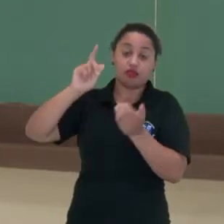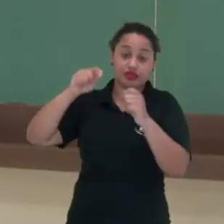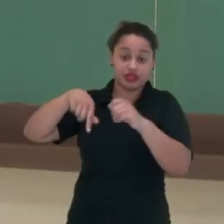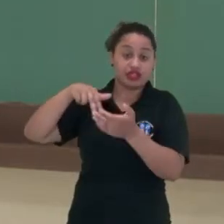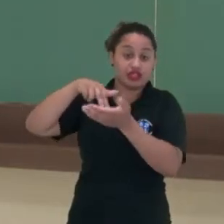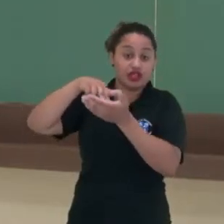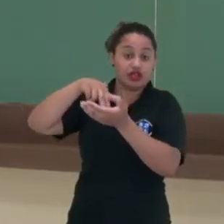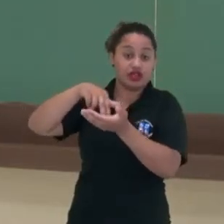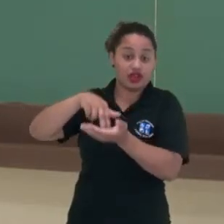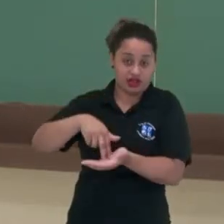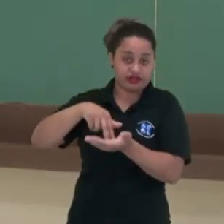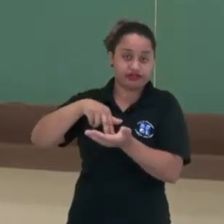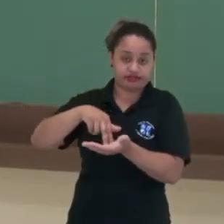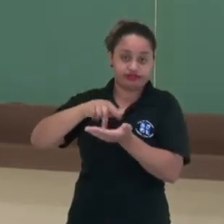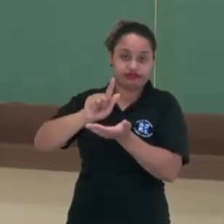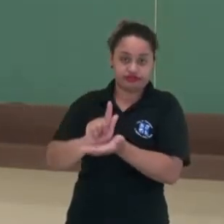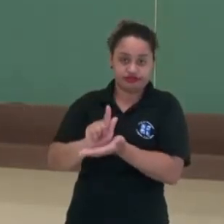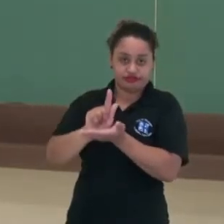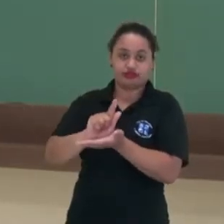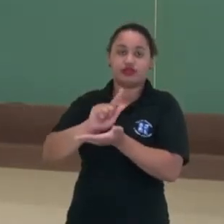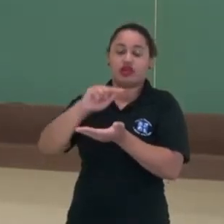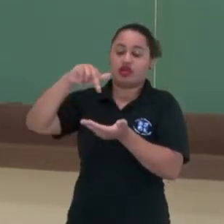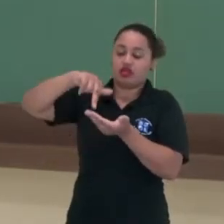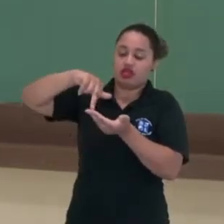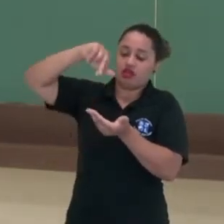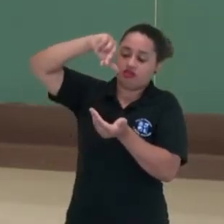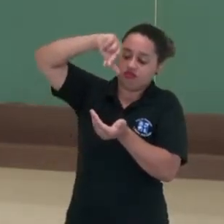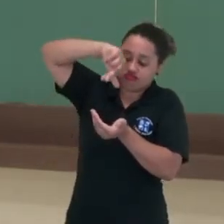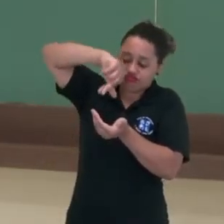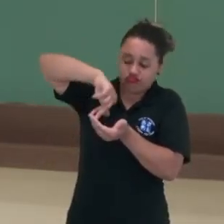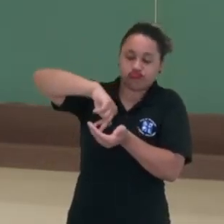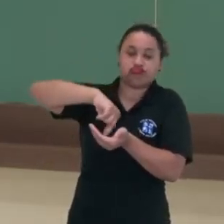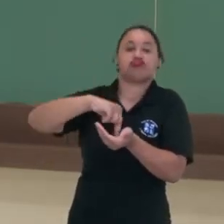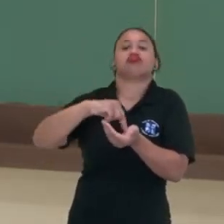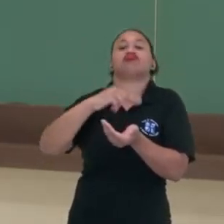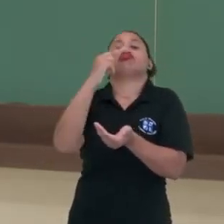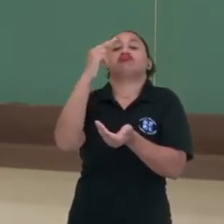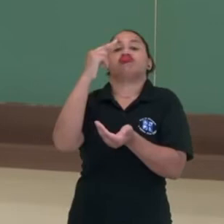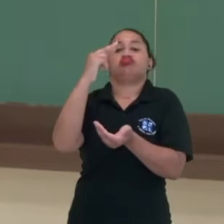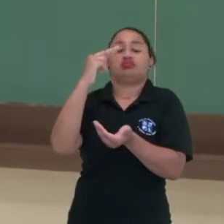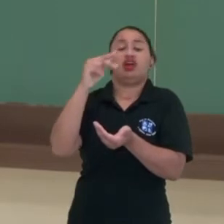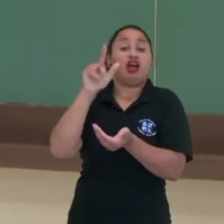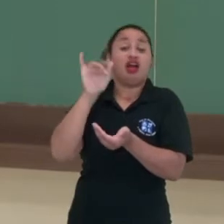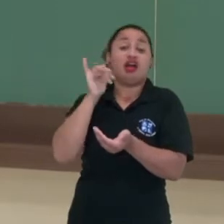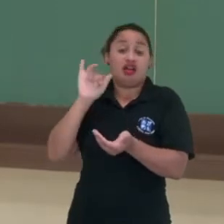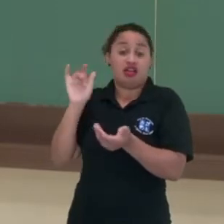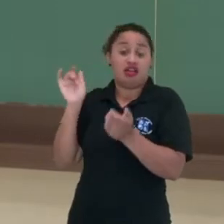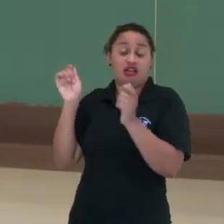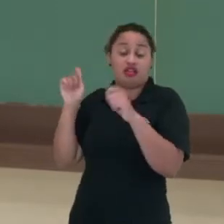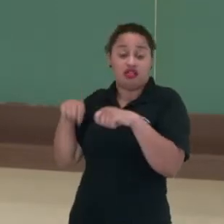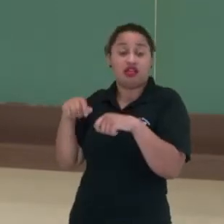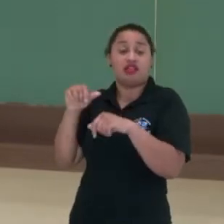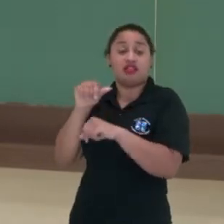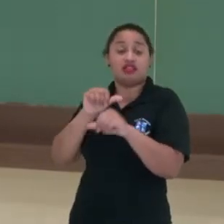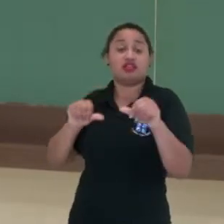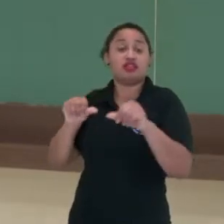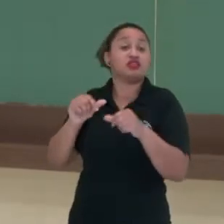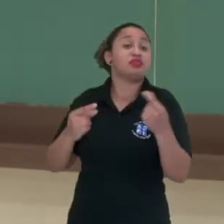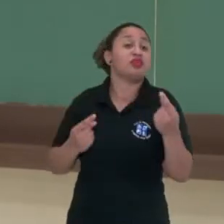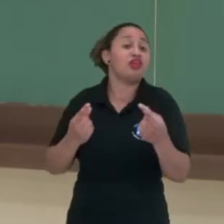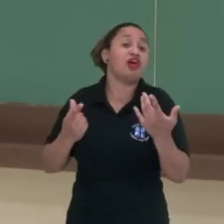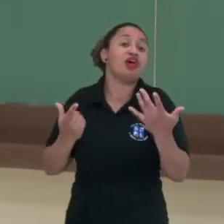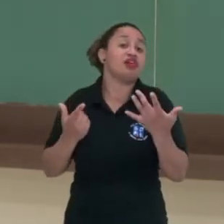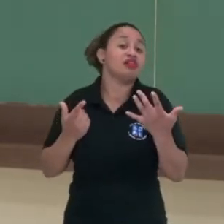gravitacional. Quando ele começa a descer, aquela energia potencial, ele se transformou em qual